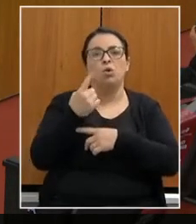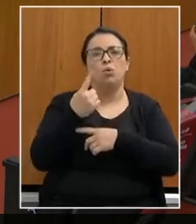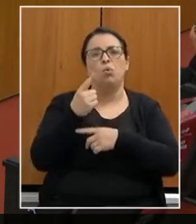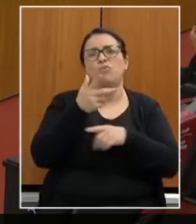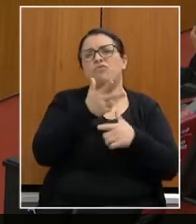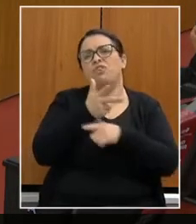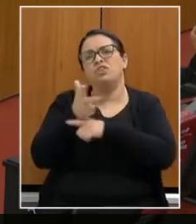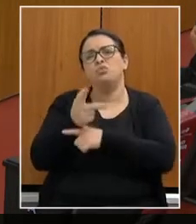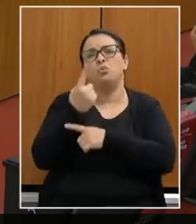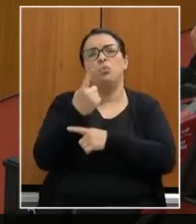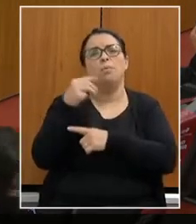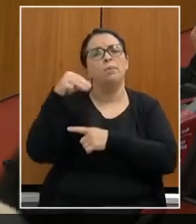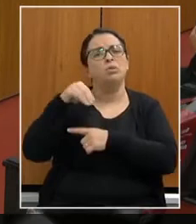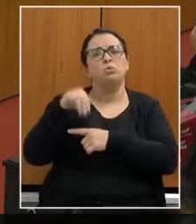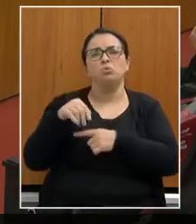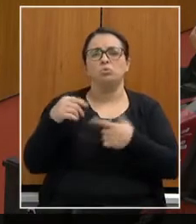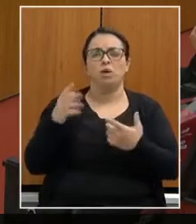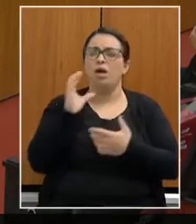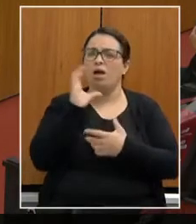segundos